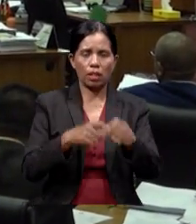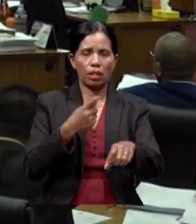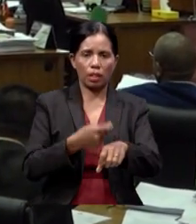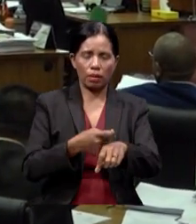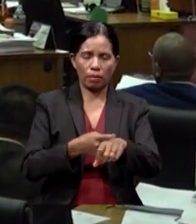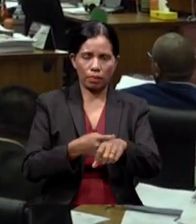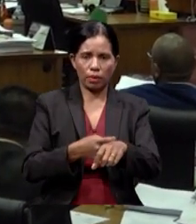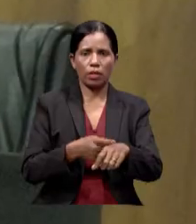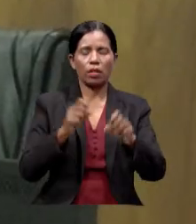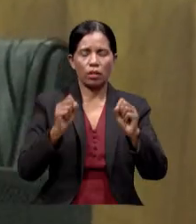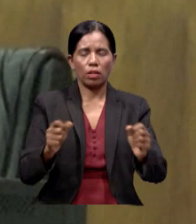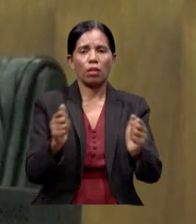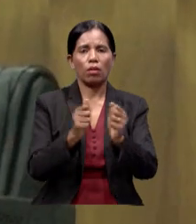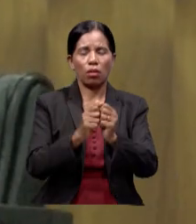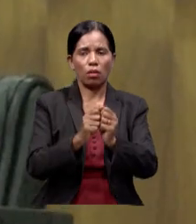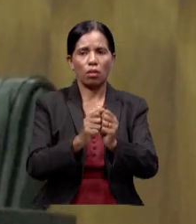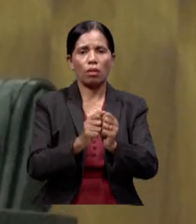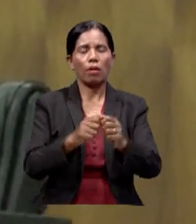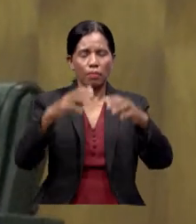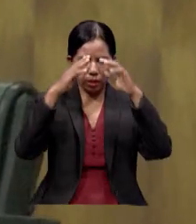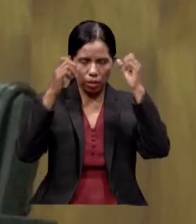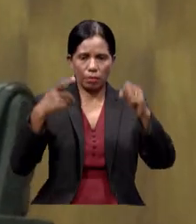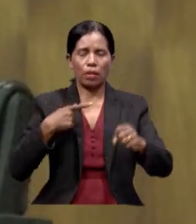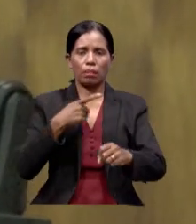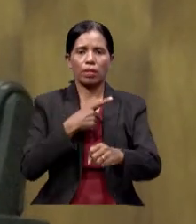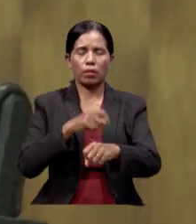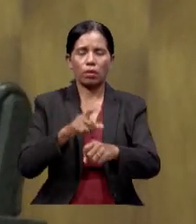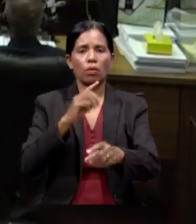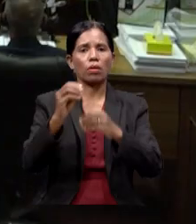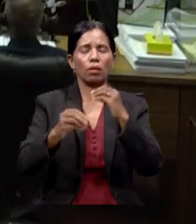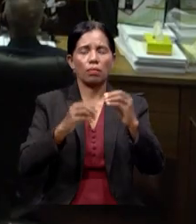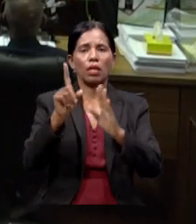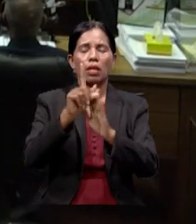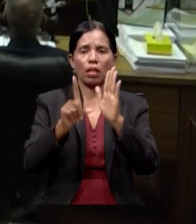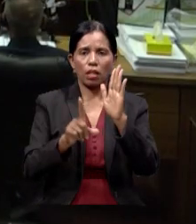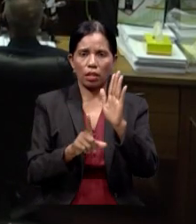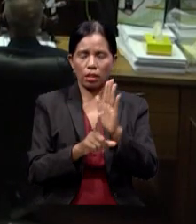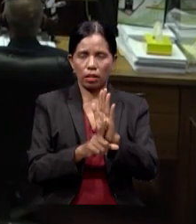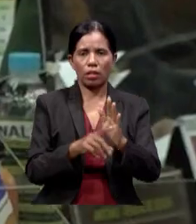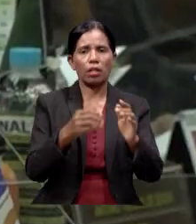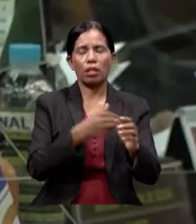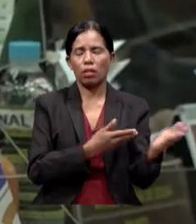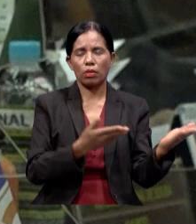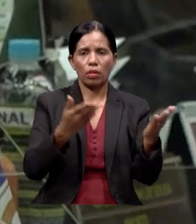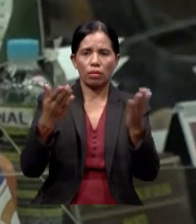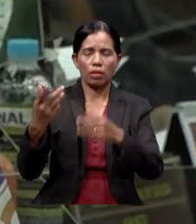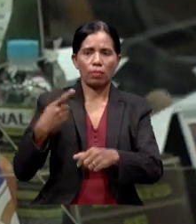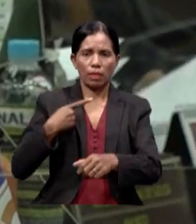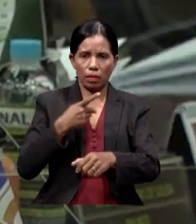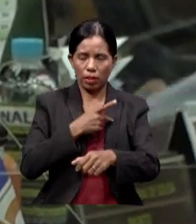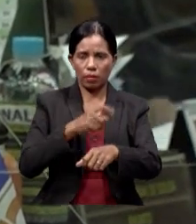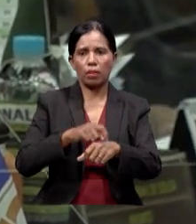halo consulta ao presidente do Parlamento Nacional, relaciona processo lei eleitoral, nebe ni a parte haruka fila para Parlamento